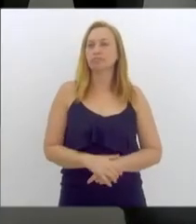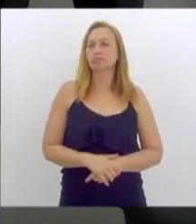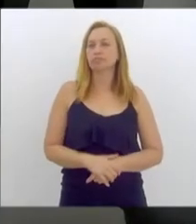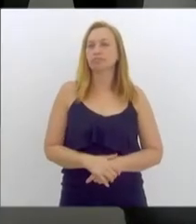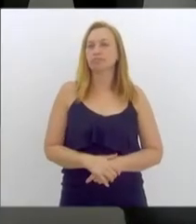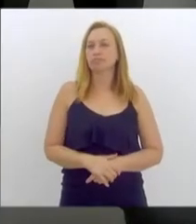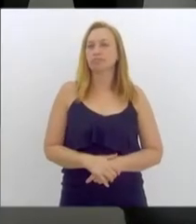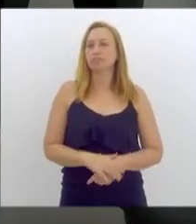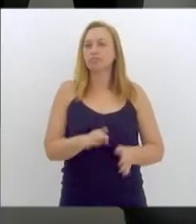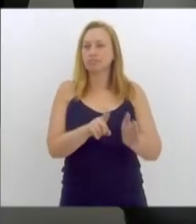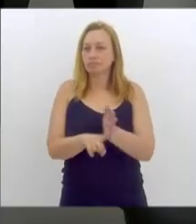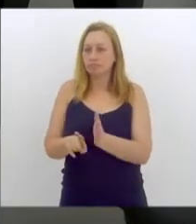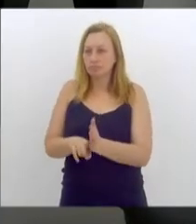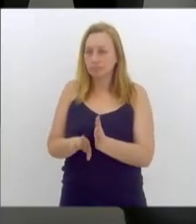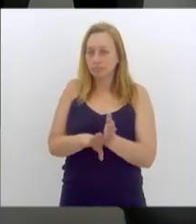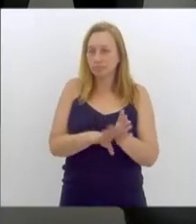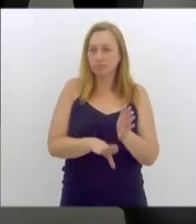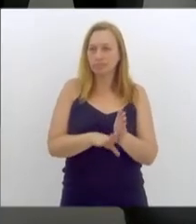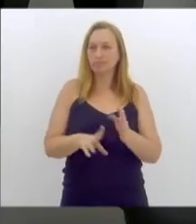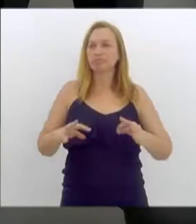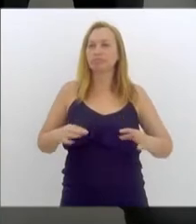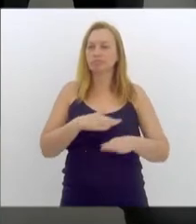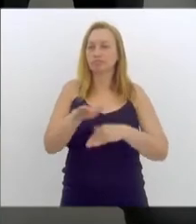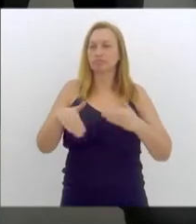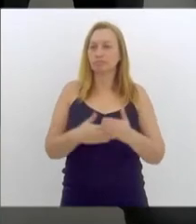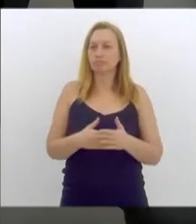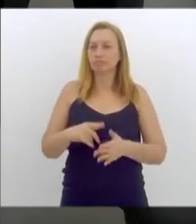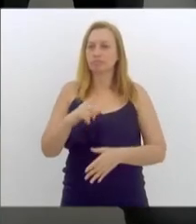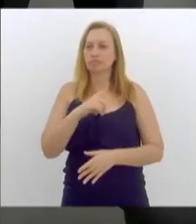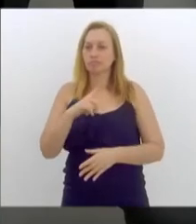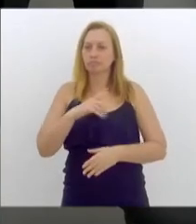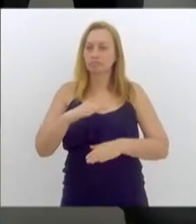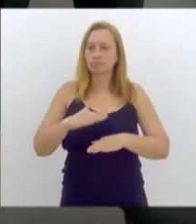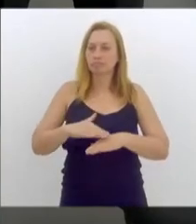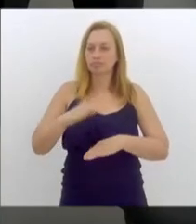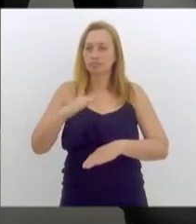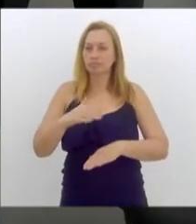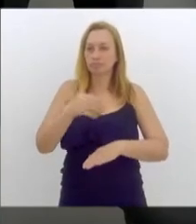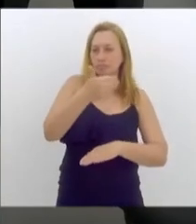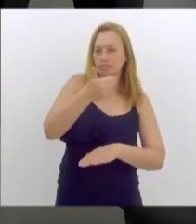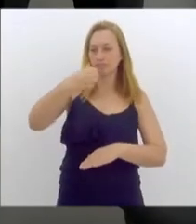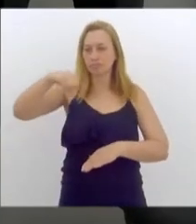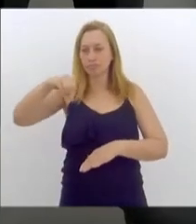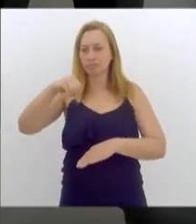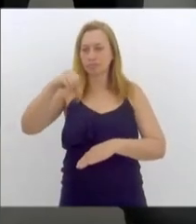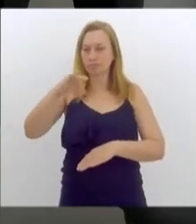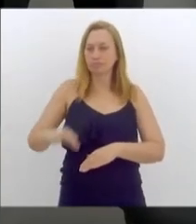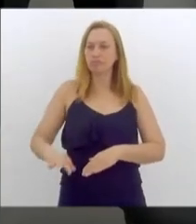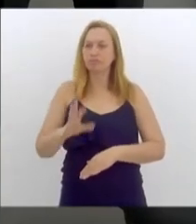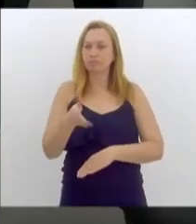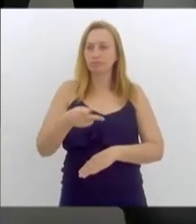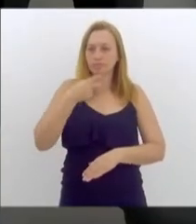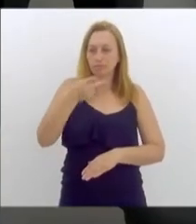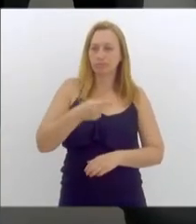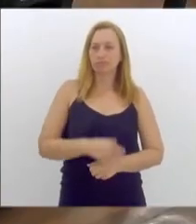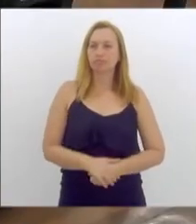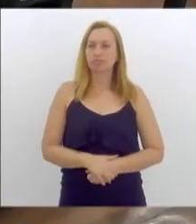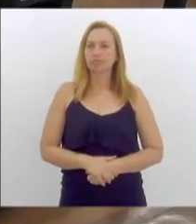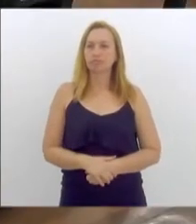nas despesas totais a gente tem um aumento real de 19% como foi falado